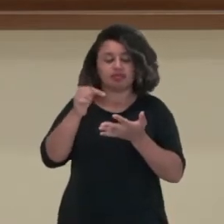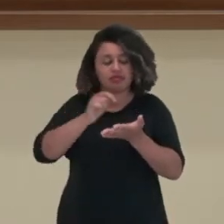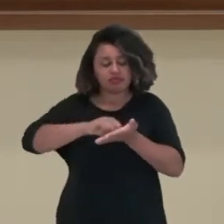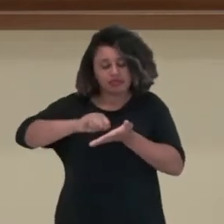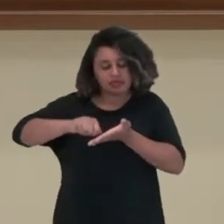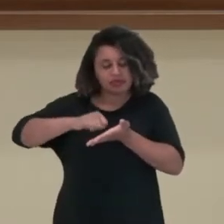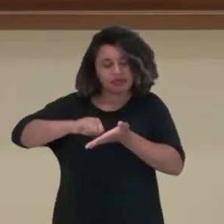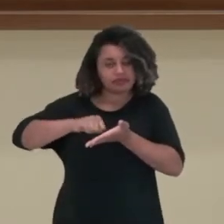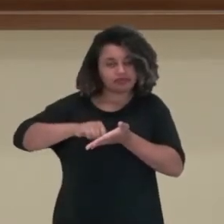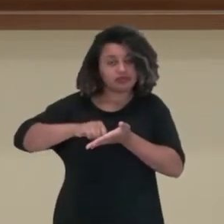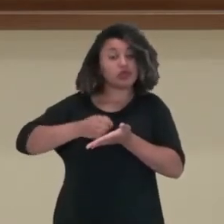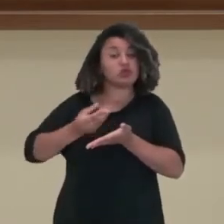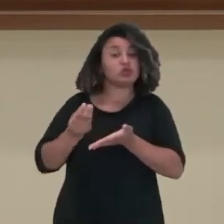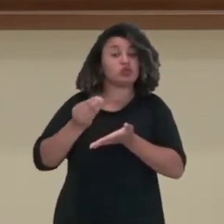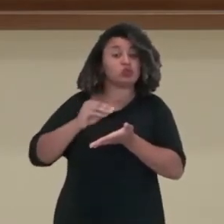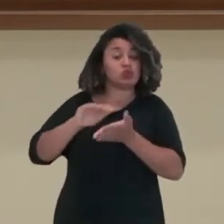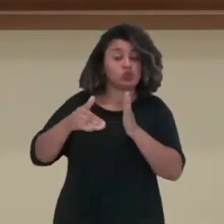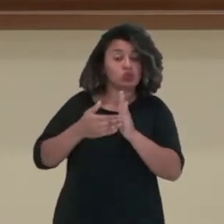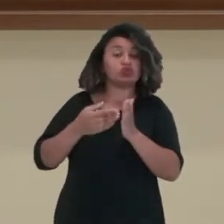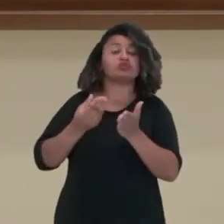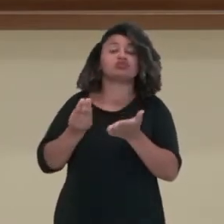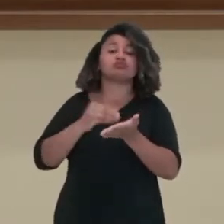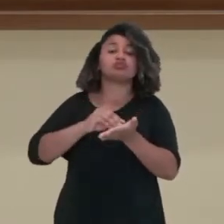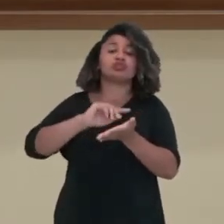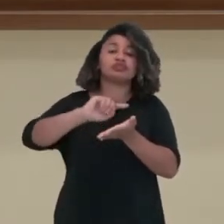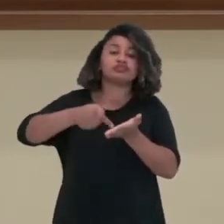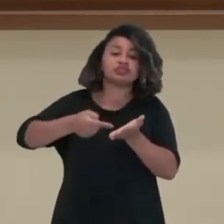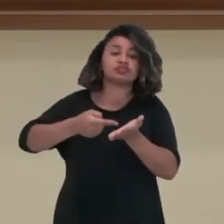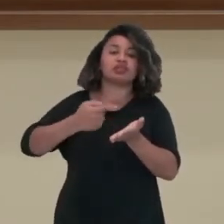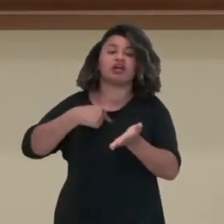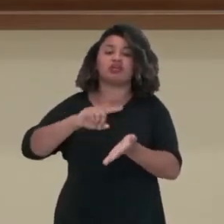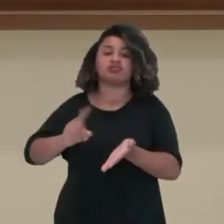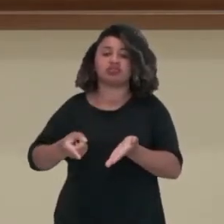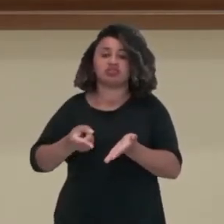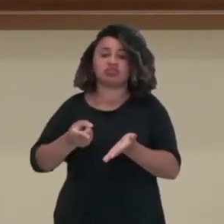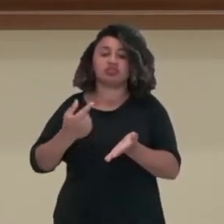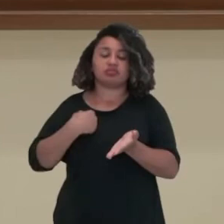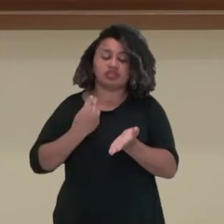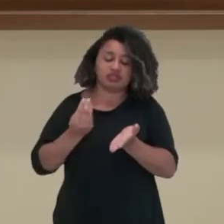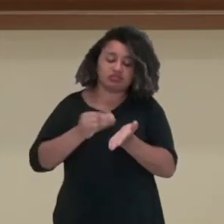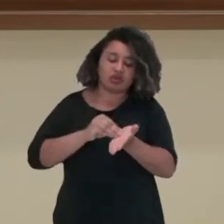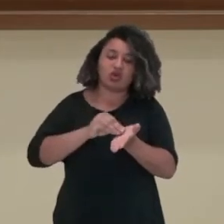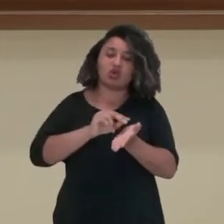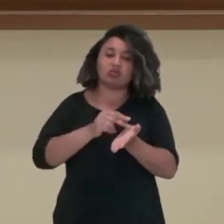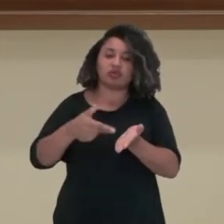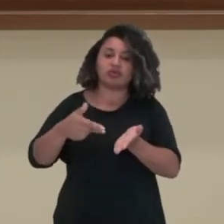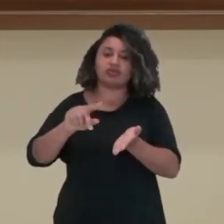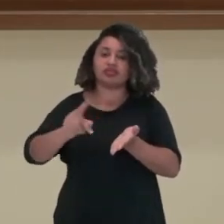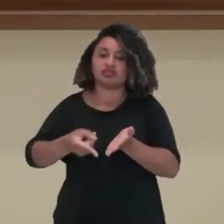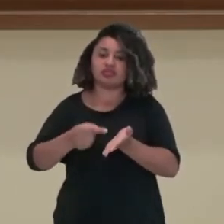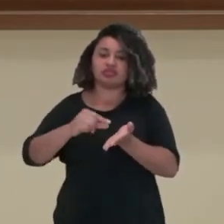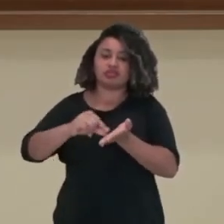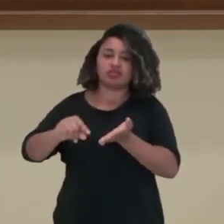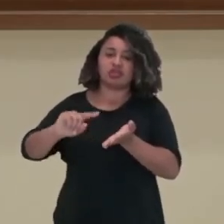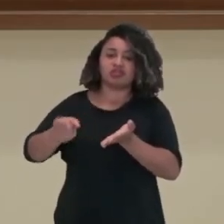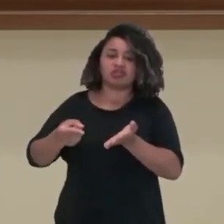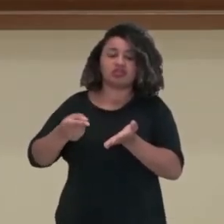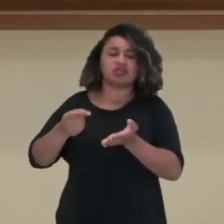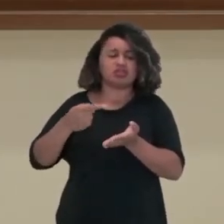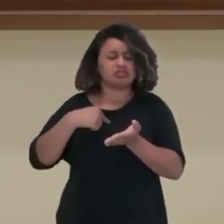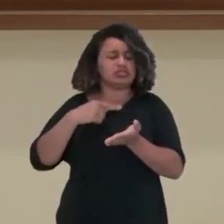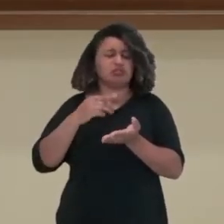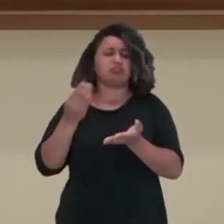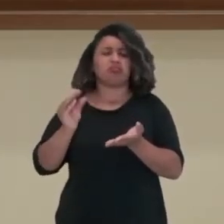coisa, Tudo isso, esses elementos, eu vou separar por vírgulas. Eu não posso escrever direto sem ter pontuação, Tem